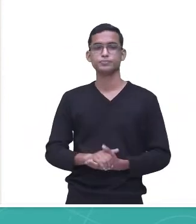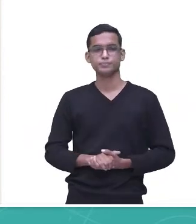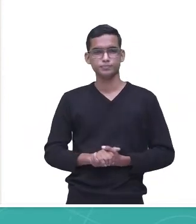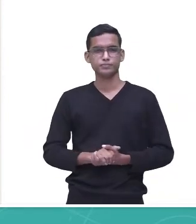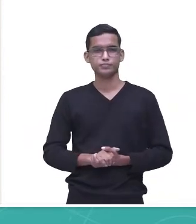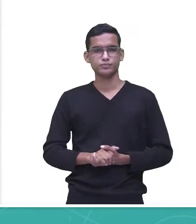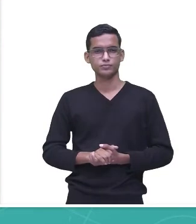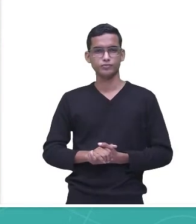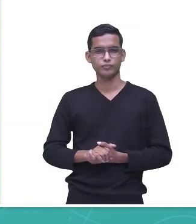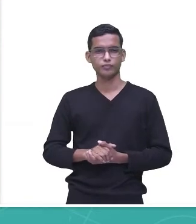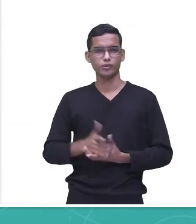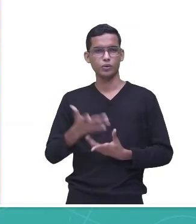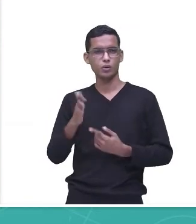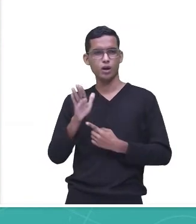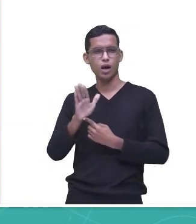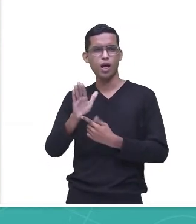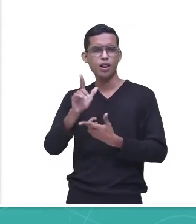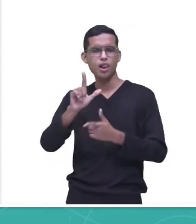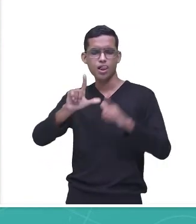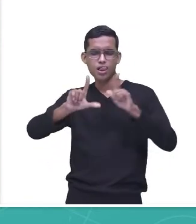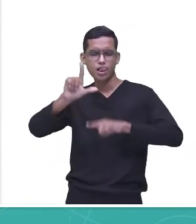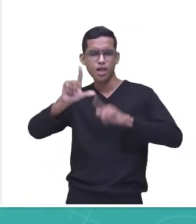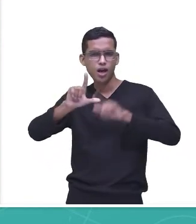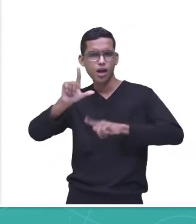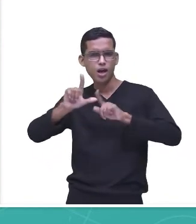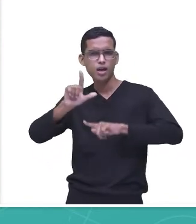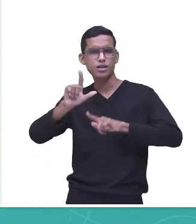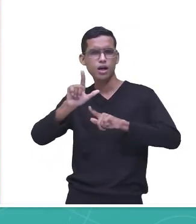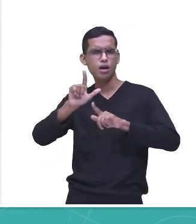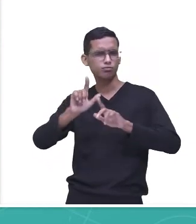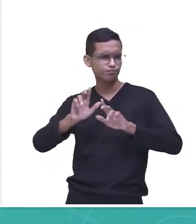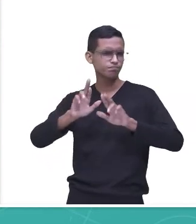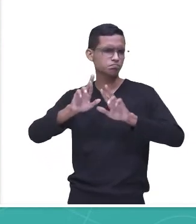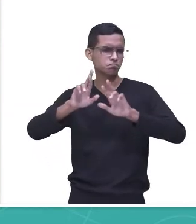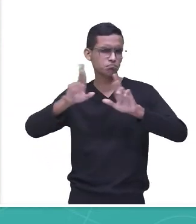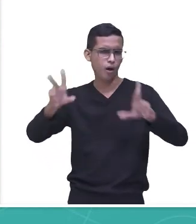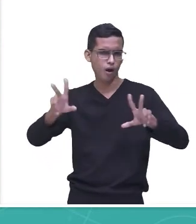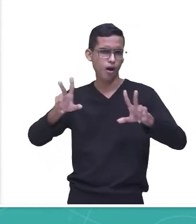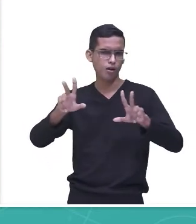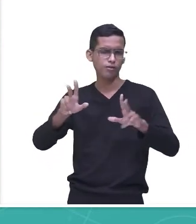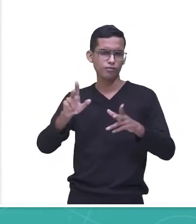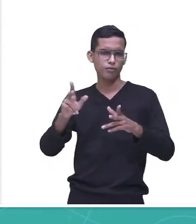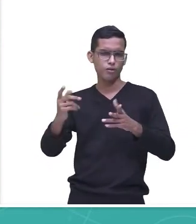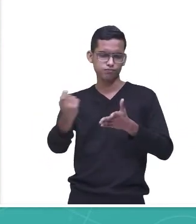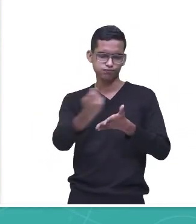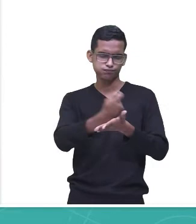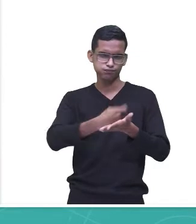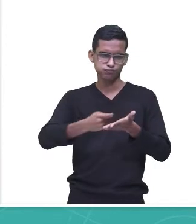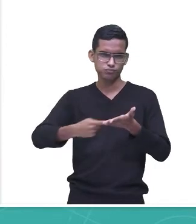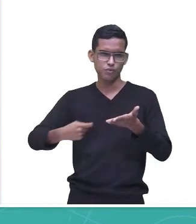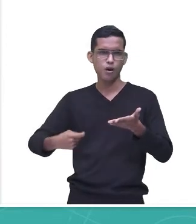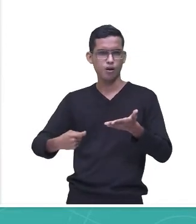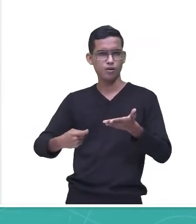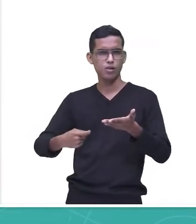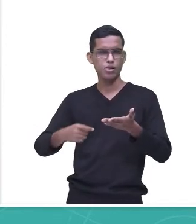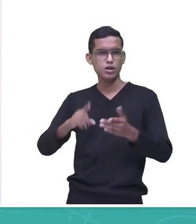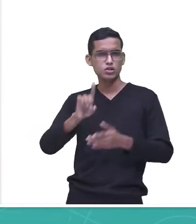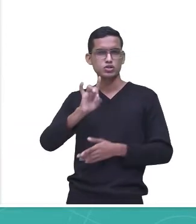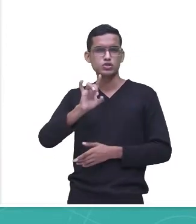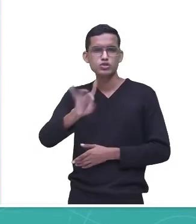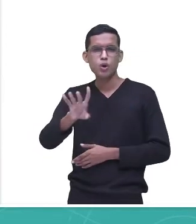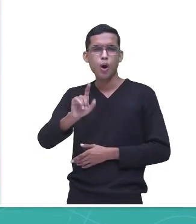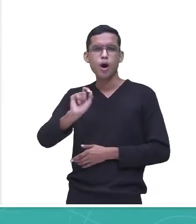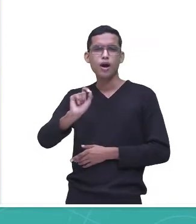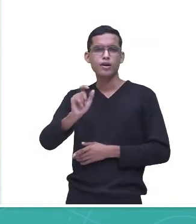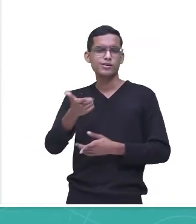geralmente, as letras eram estilizadas no início das escrituras sagradas. E só os monges tinham